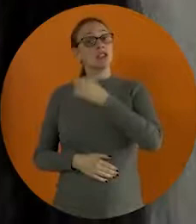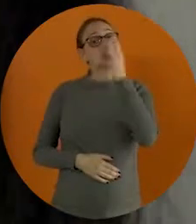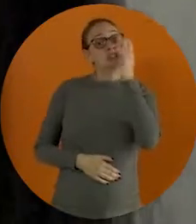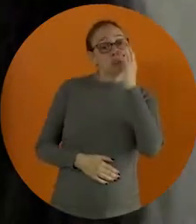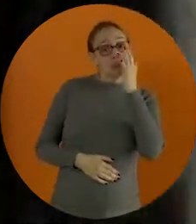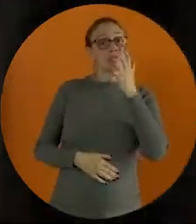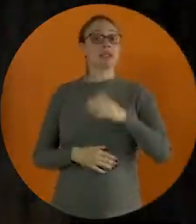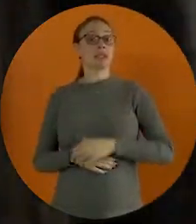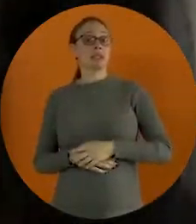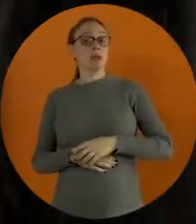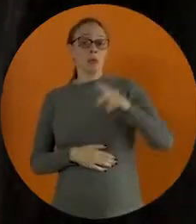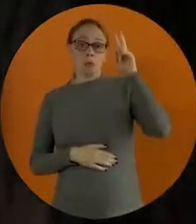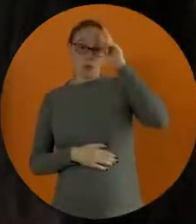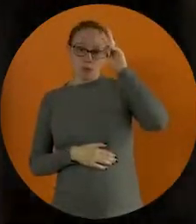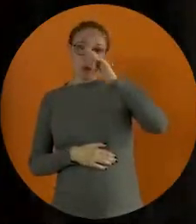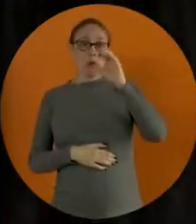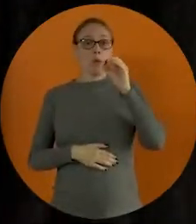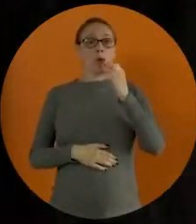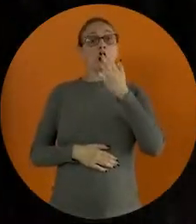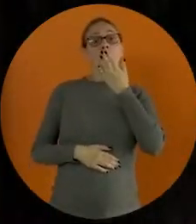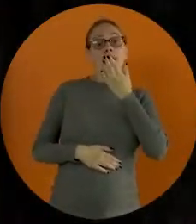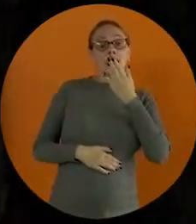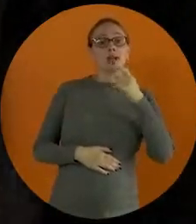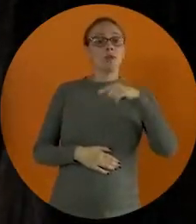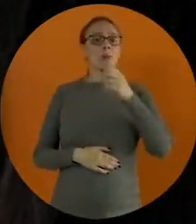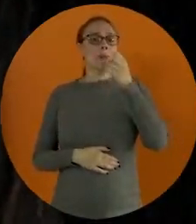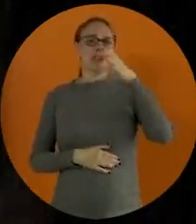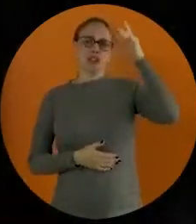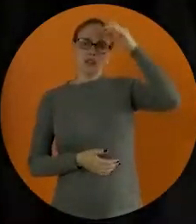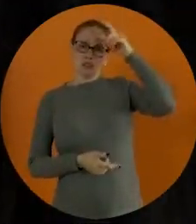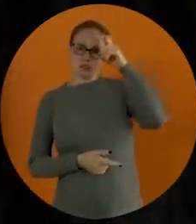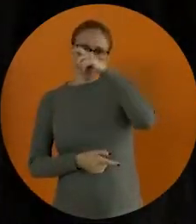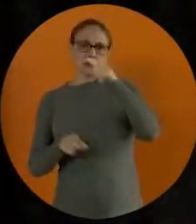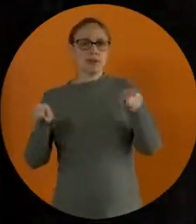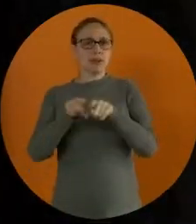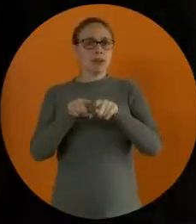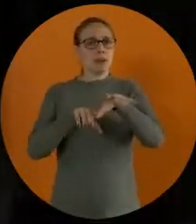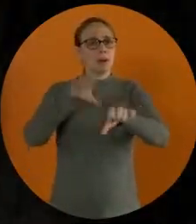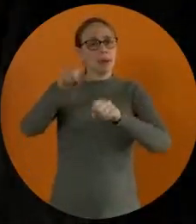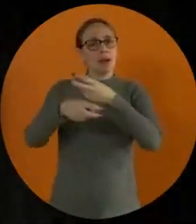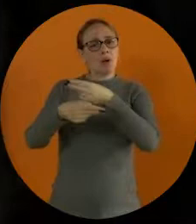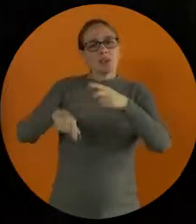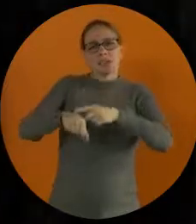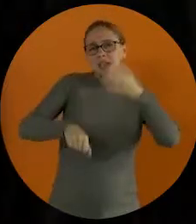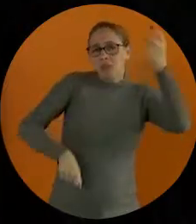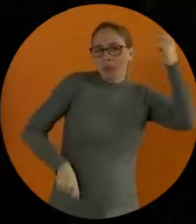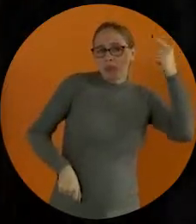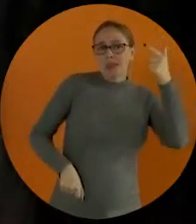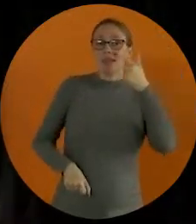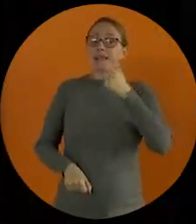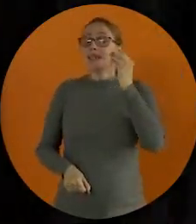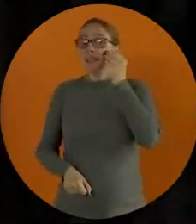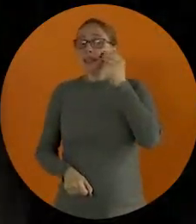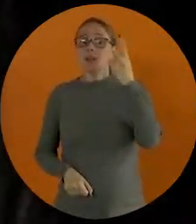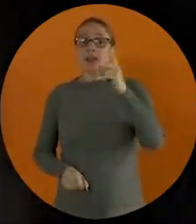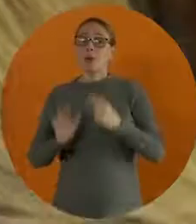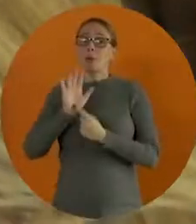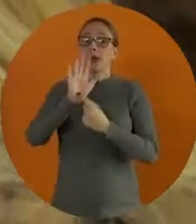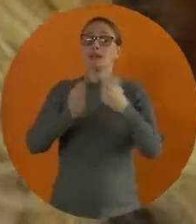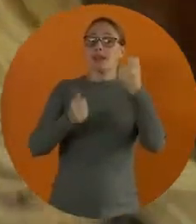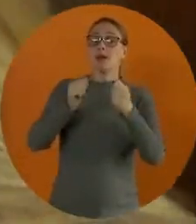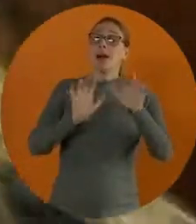foi o Guarani, e aí foi bem difícil também pegar os elementos da época e tentar não aparecer carros,